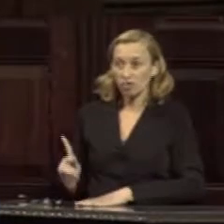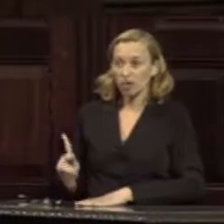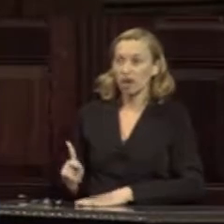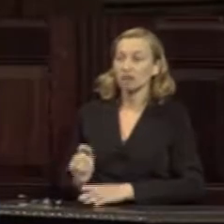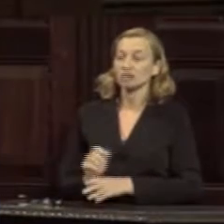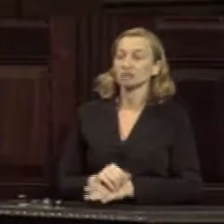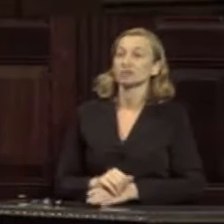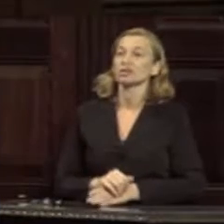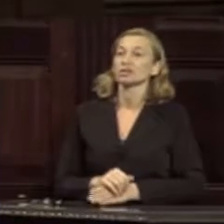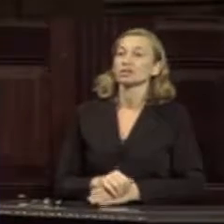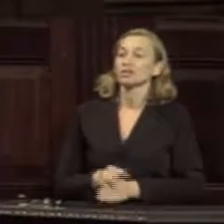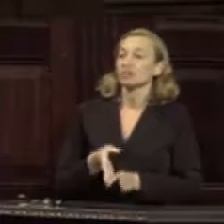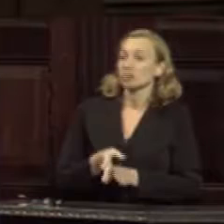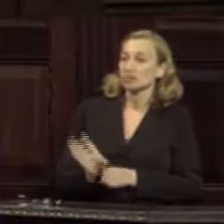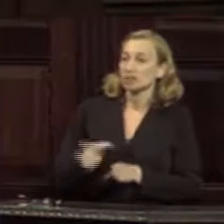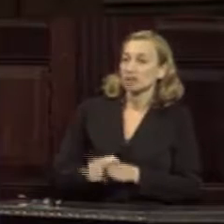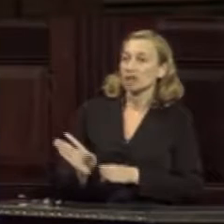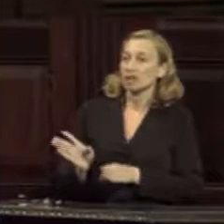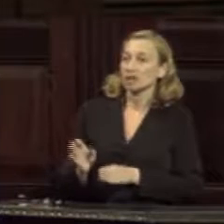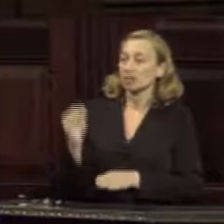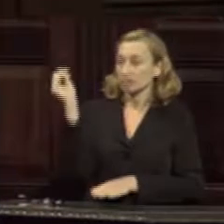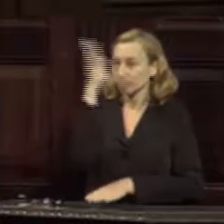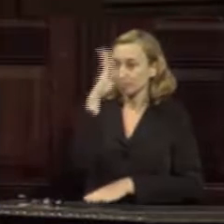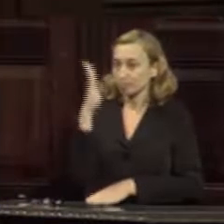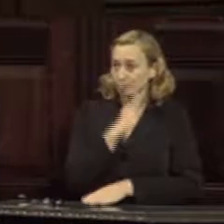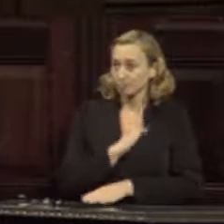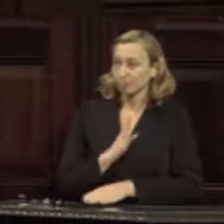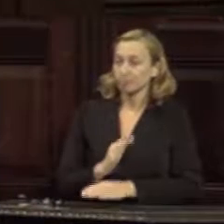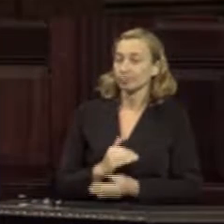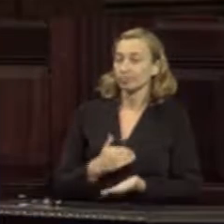dos Secretários de Fazenda, o CONFAZ,